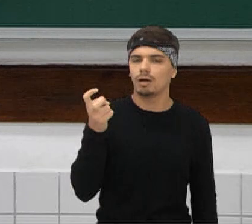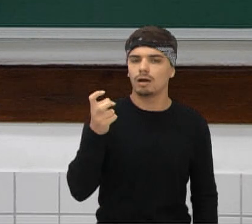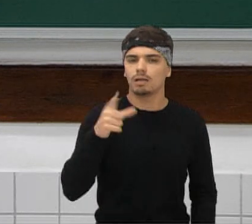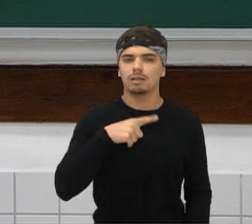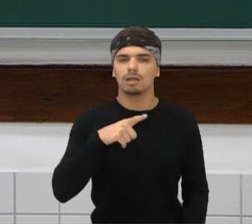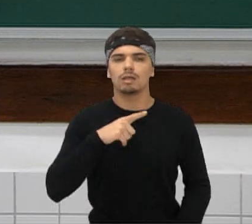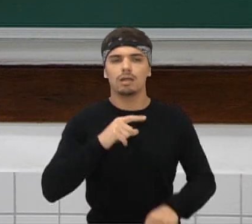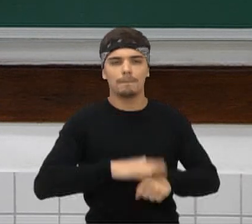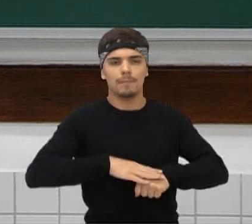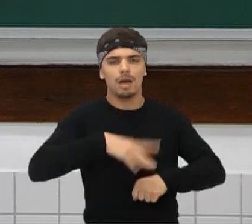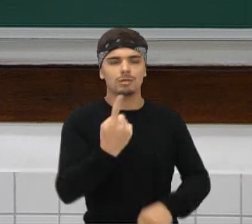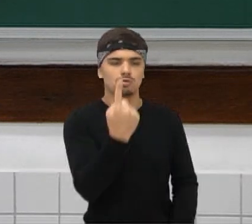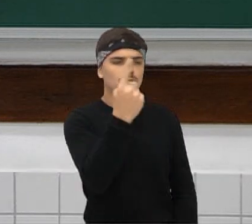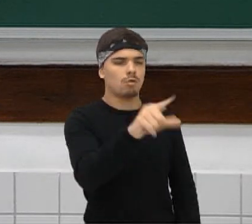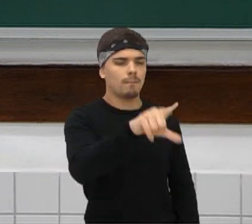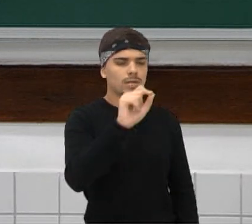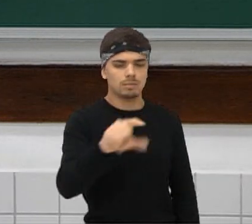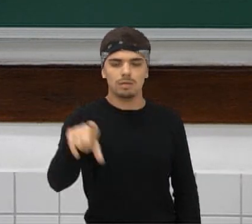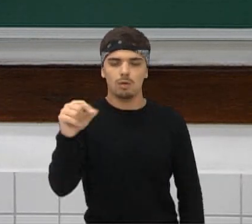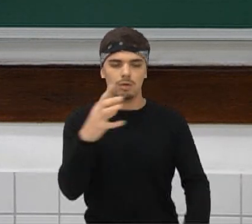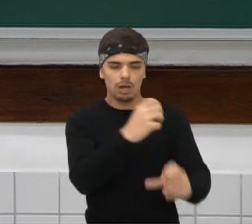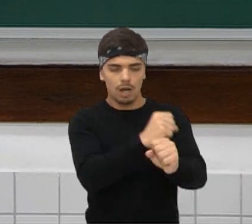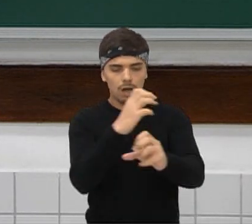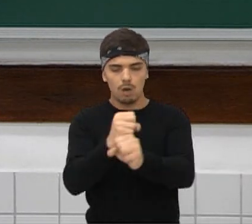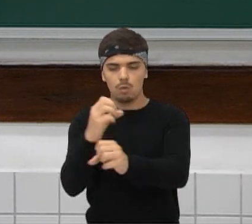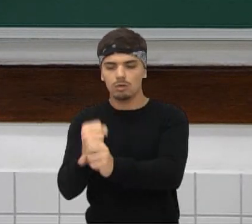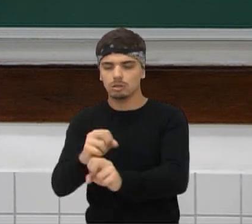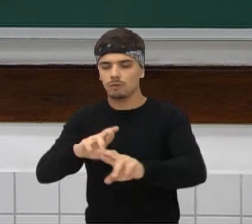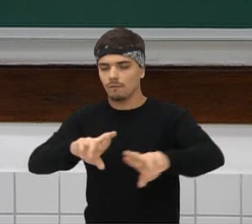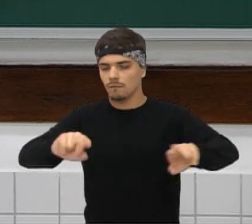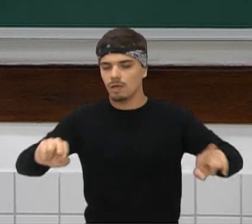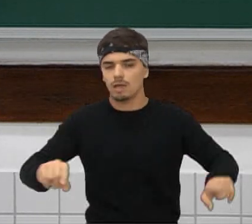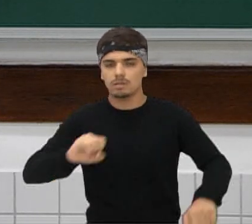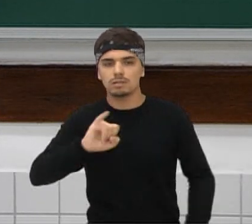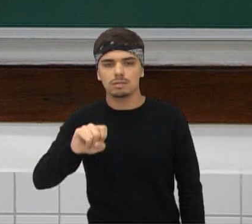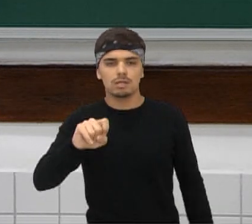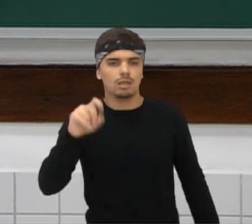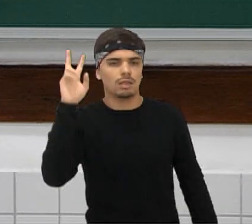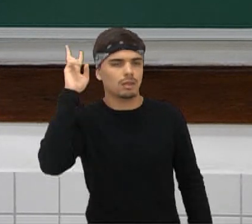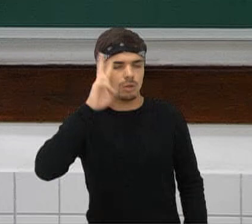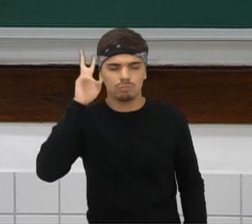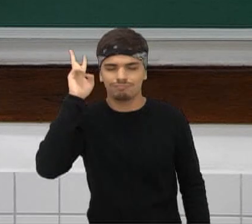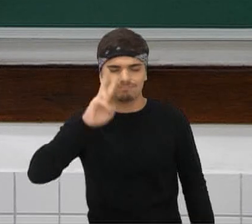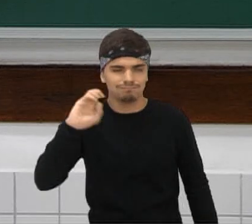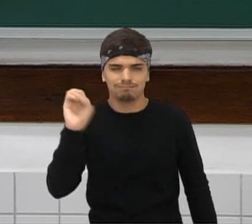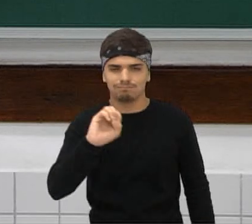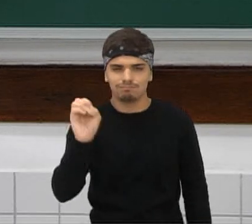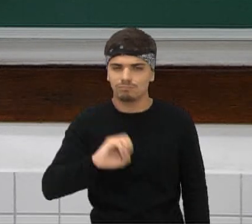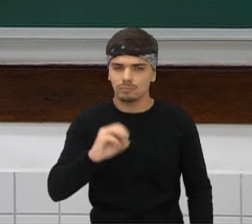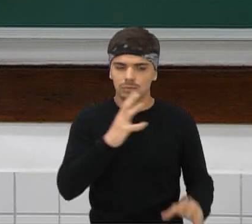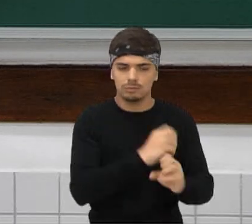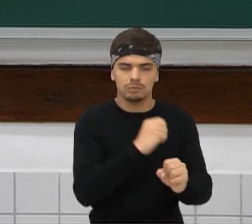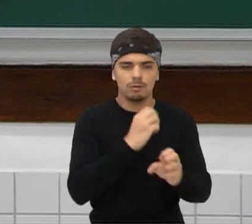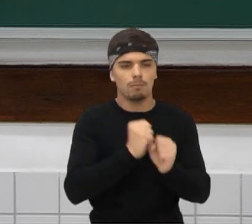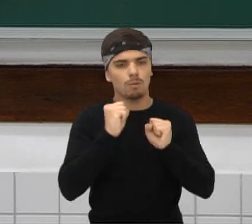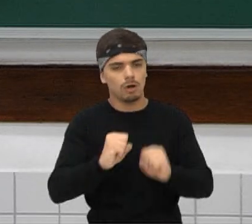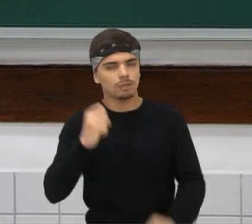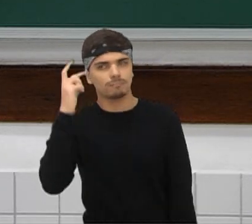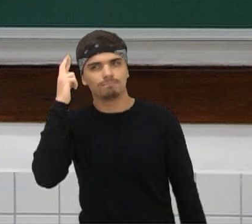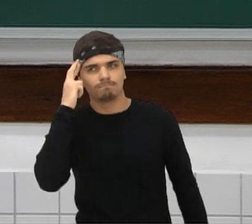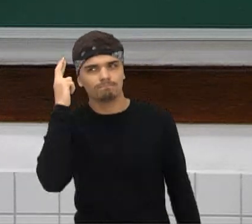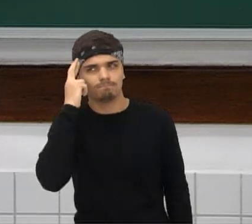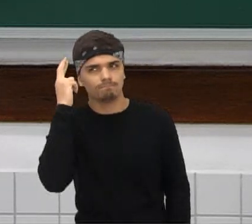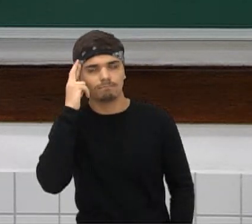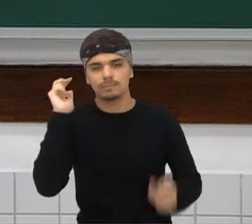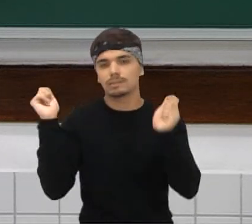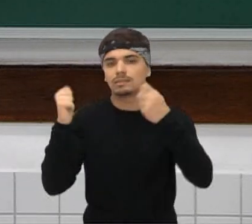uma opção, né, de cálculo. Porque se você não lembra, né, a fórmula, você usa teu raciocínio e também